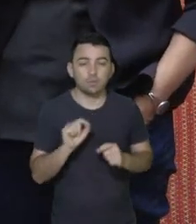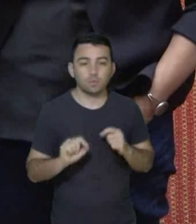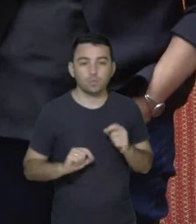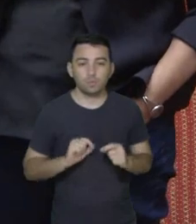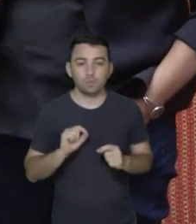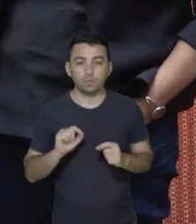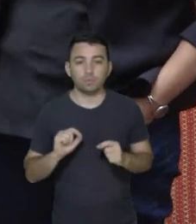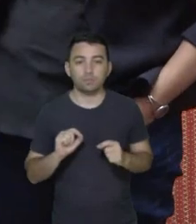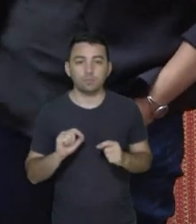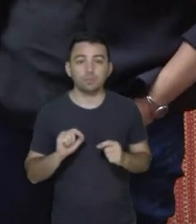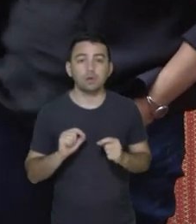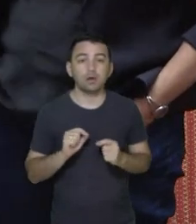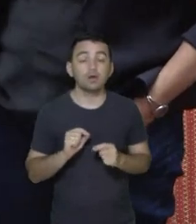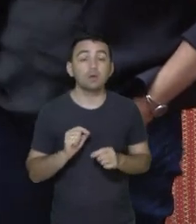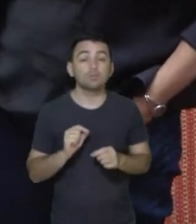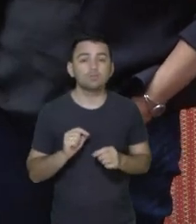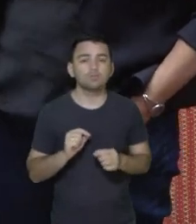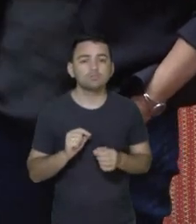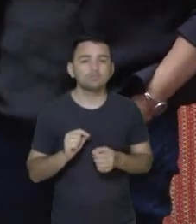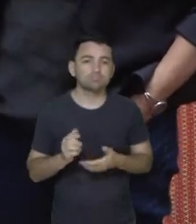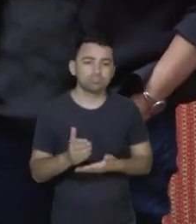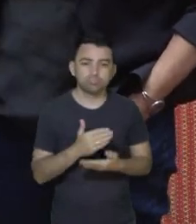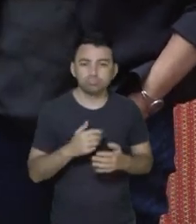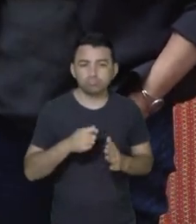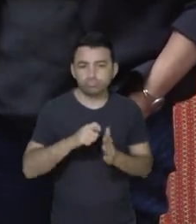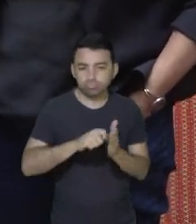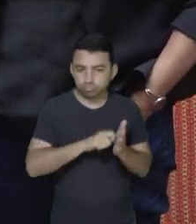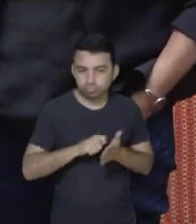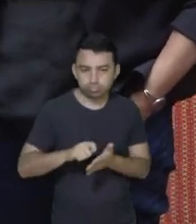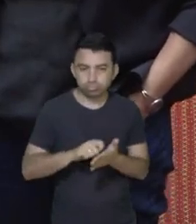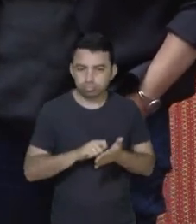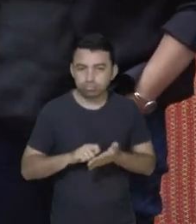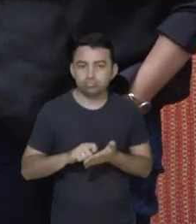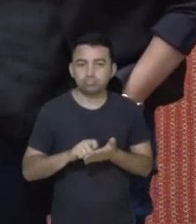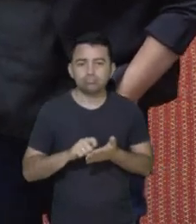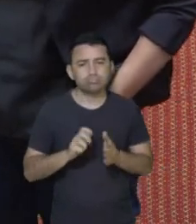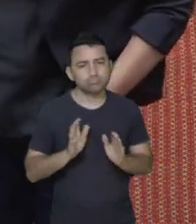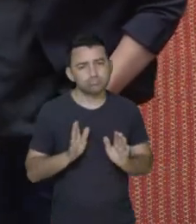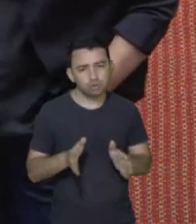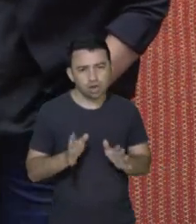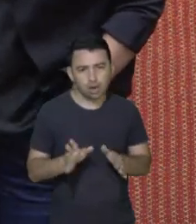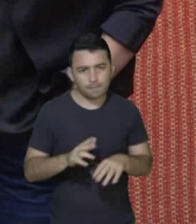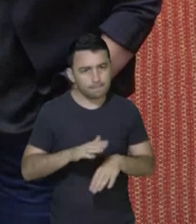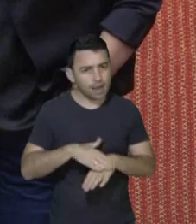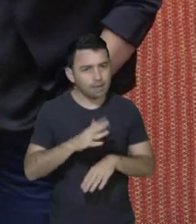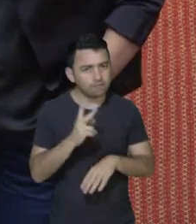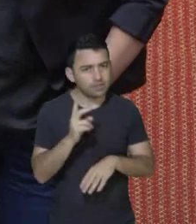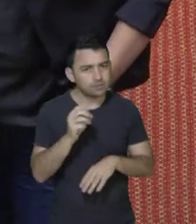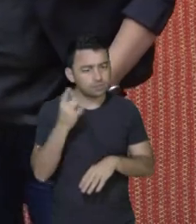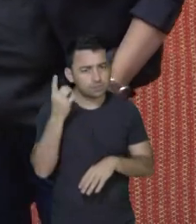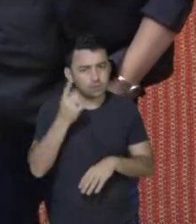e colhemos a assinatura de, acredito que aqui, mais de 20 deputados.